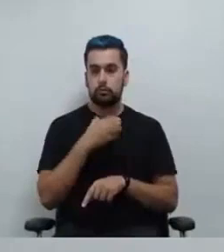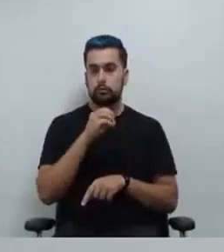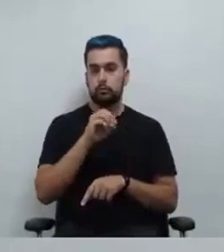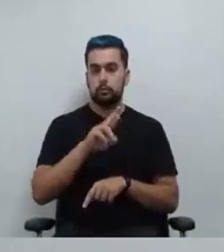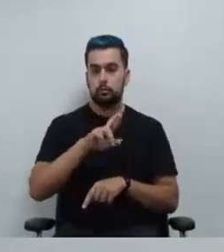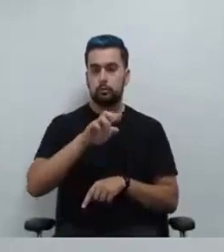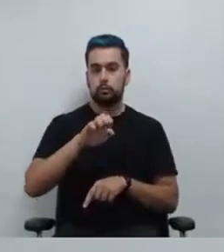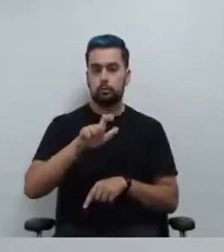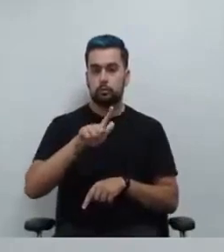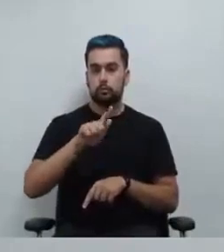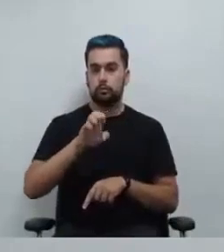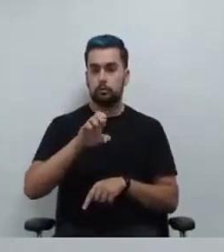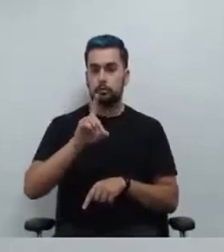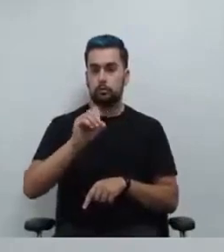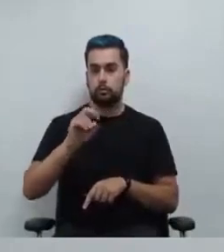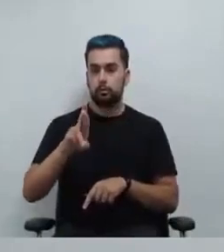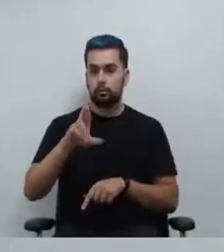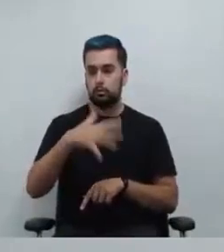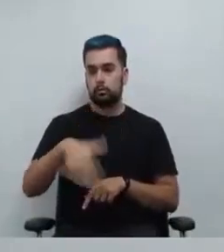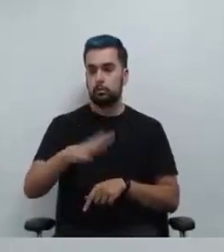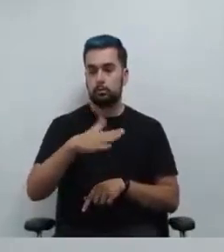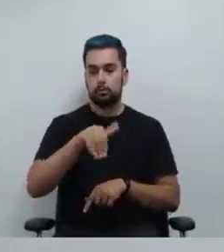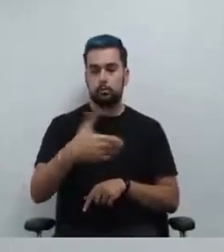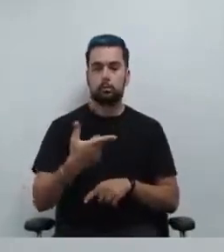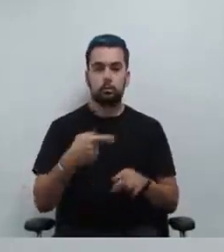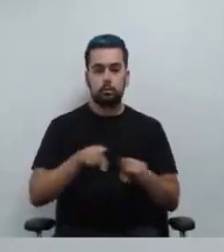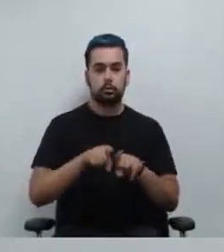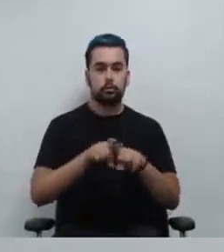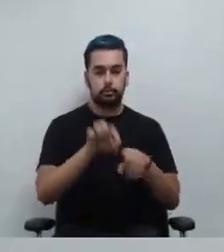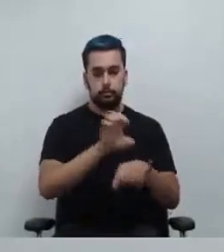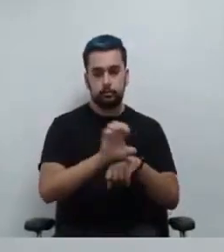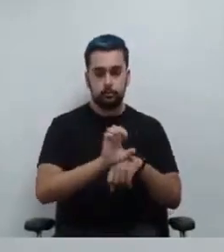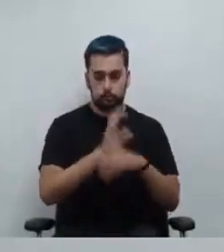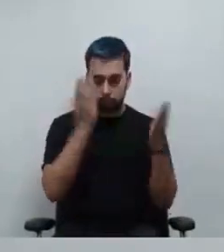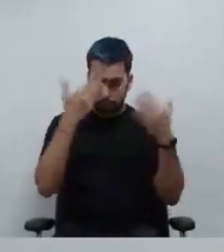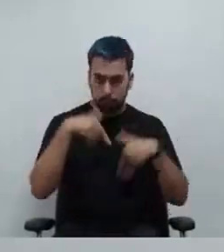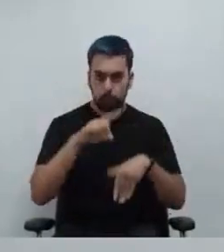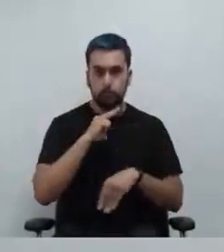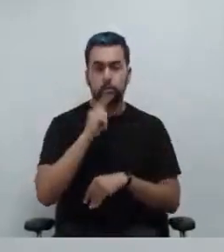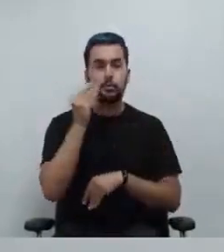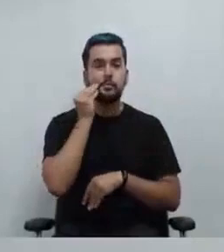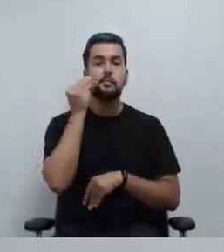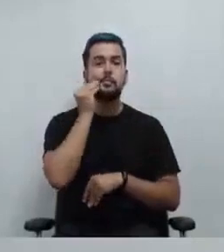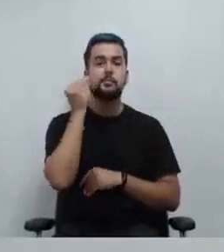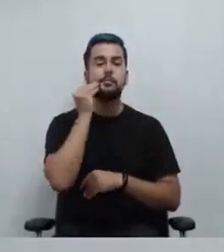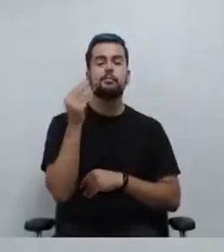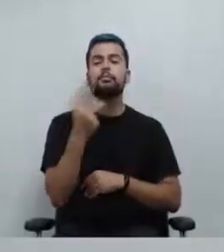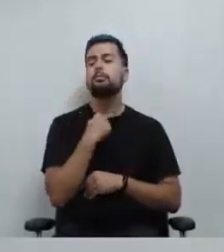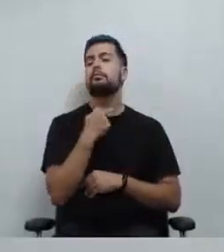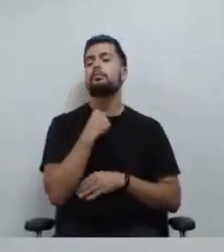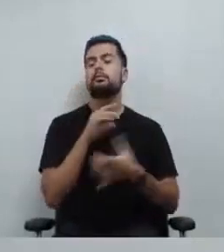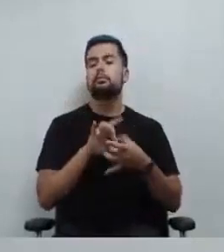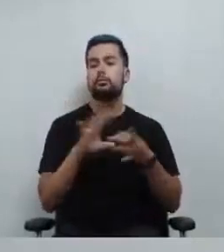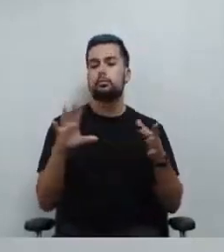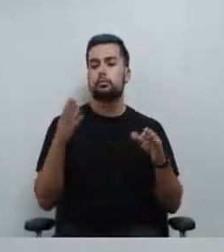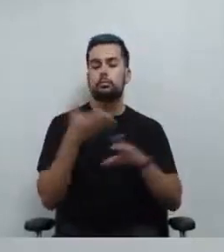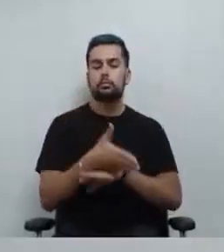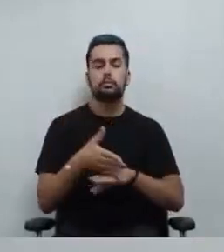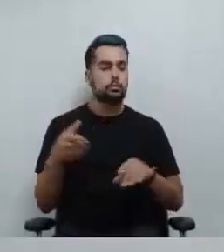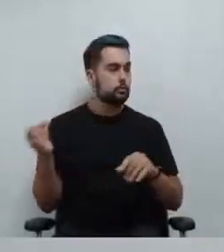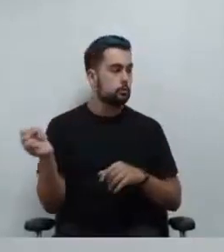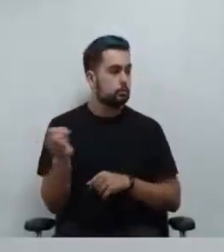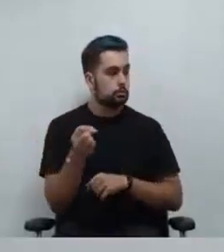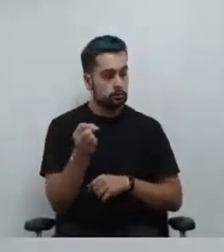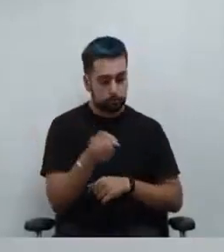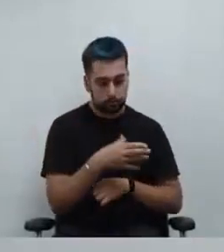da comissão de acompanhamento do estágio probatório, a qual pretendo, em havendo oportunidade e vagas disponíveis, né, fazer parte novamente